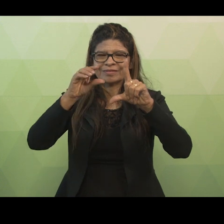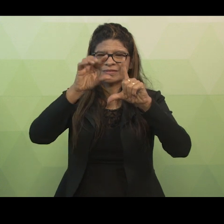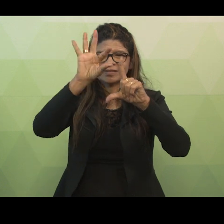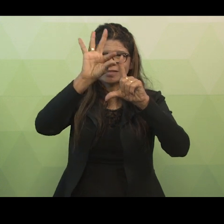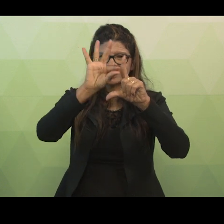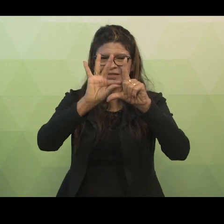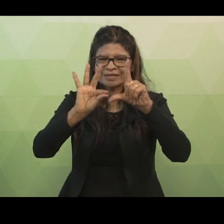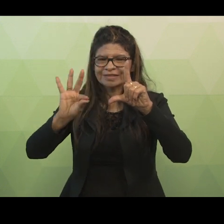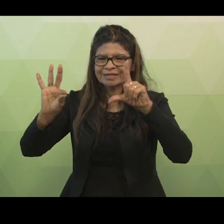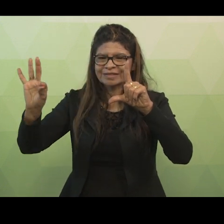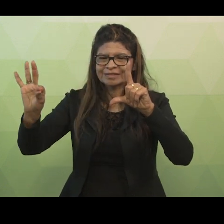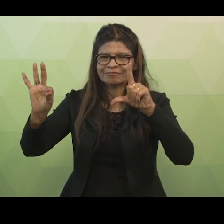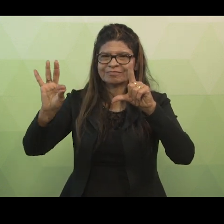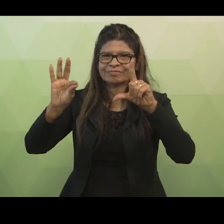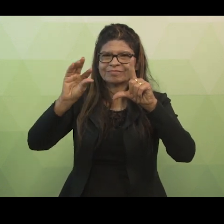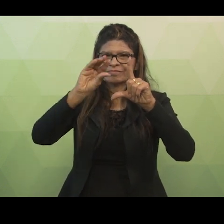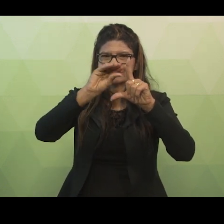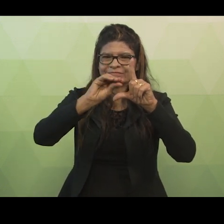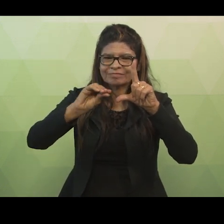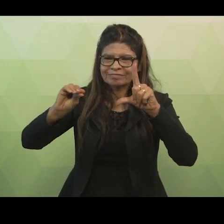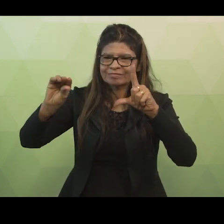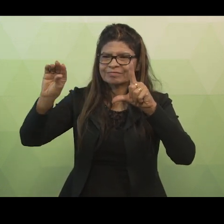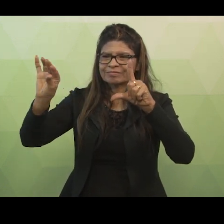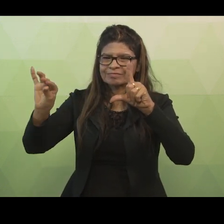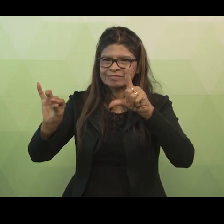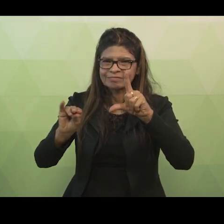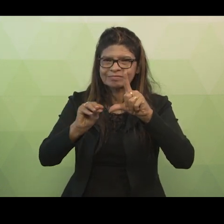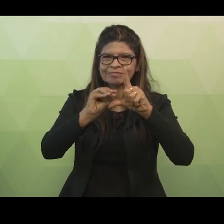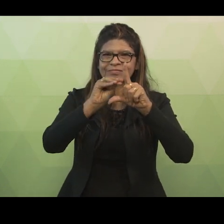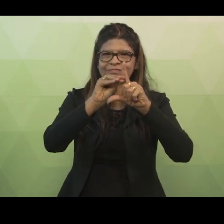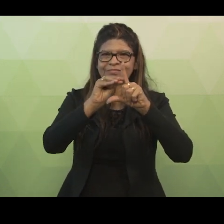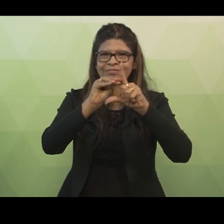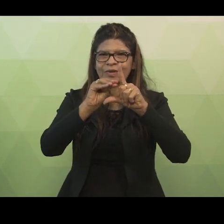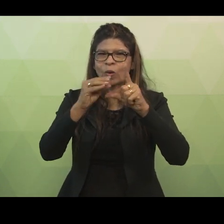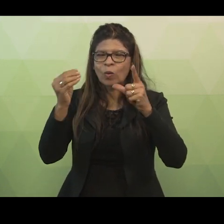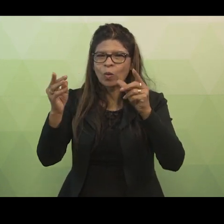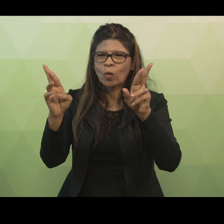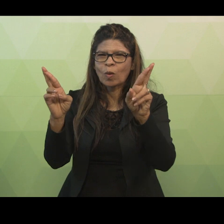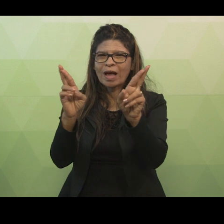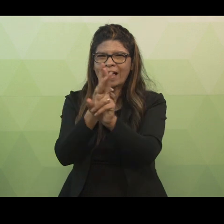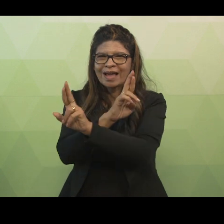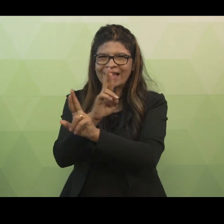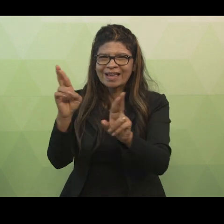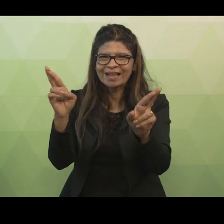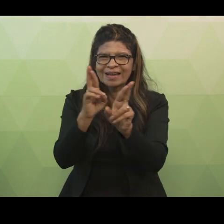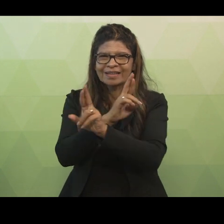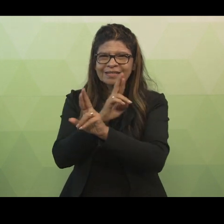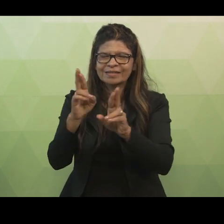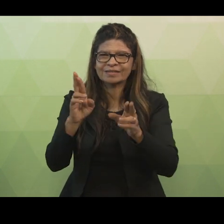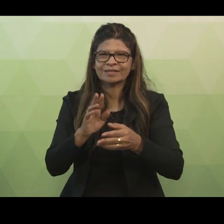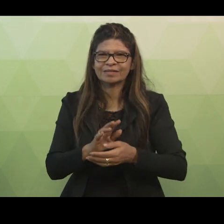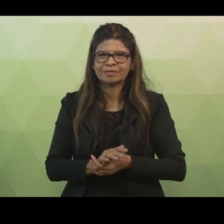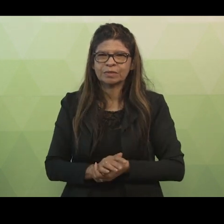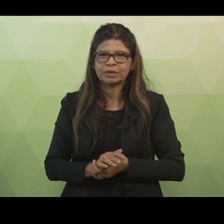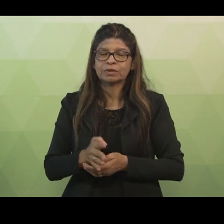usuário confirmando a renovação do empréstimo, finalizando assim o processo.